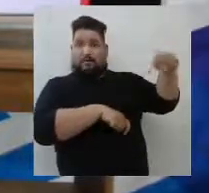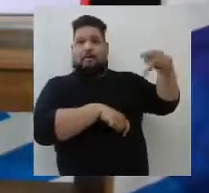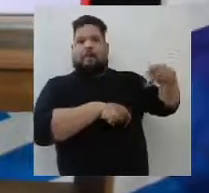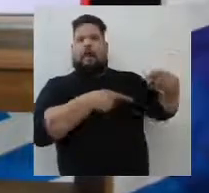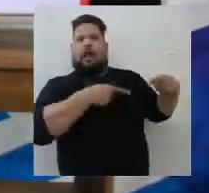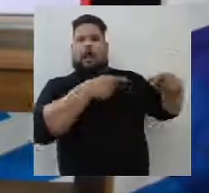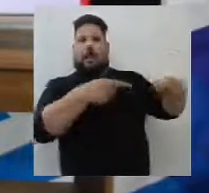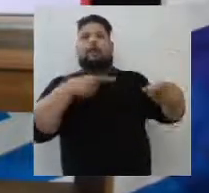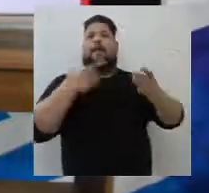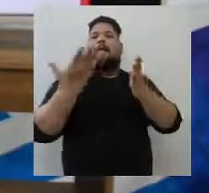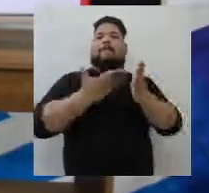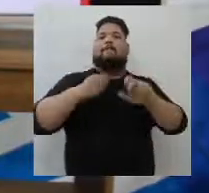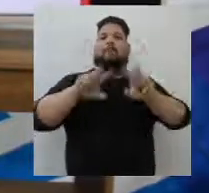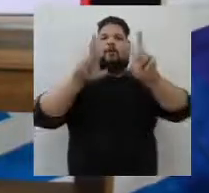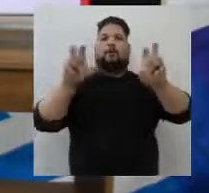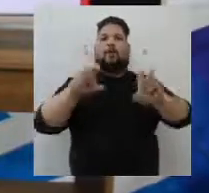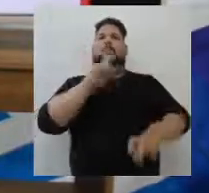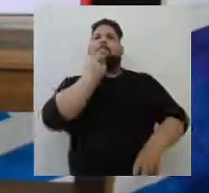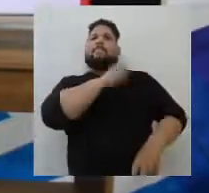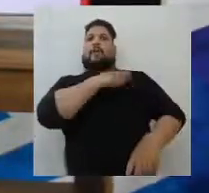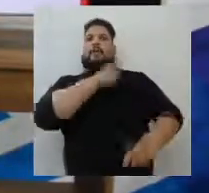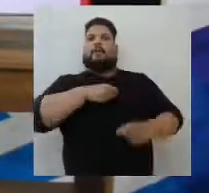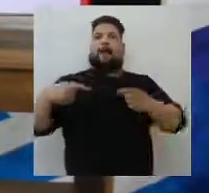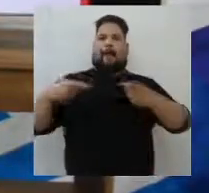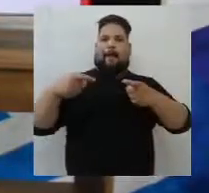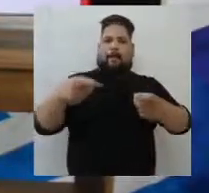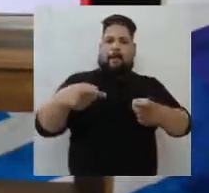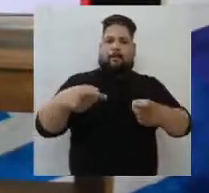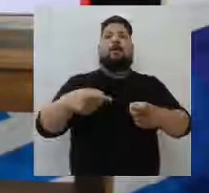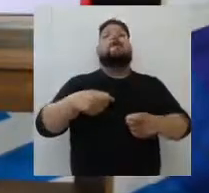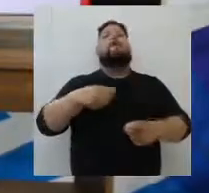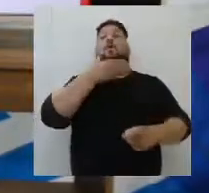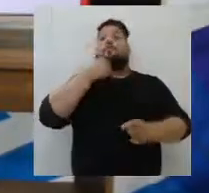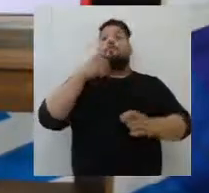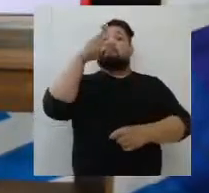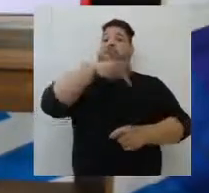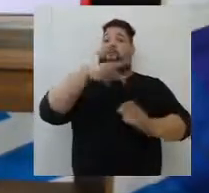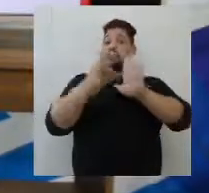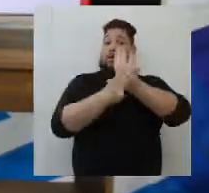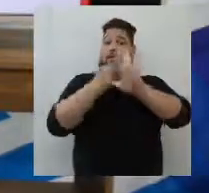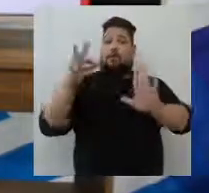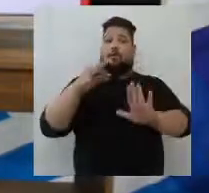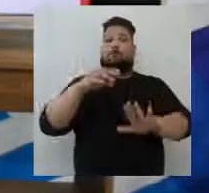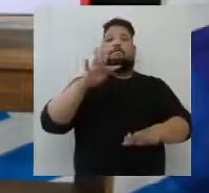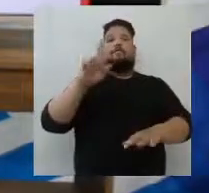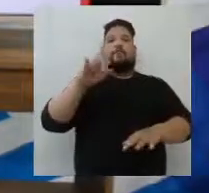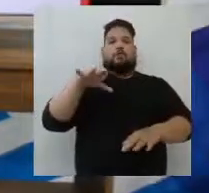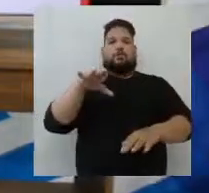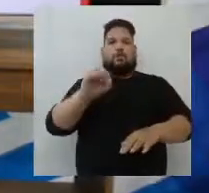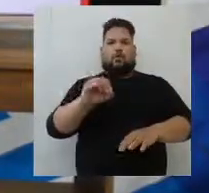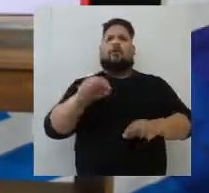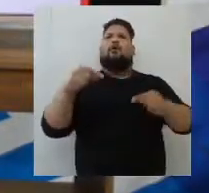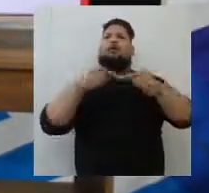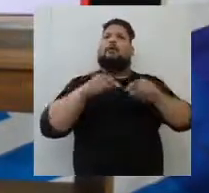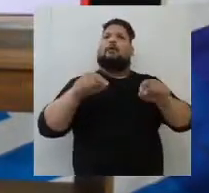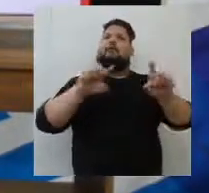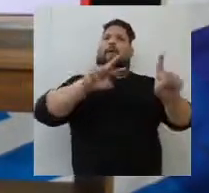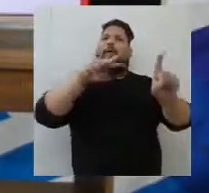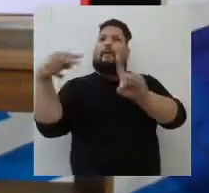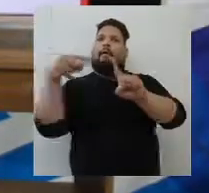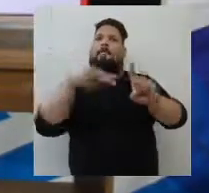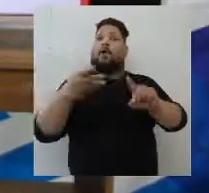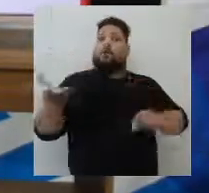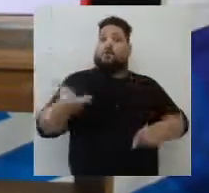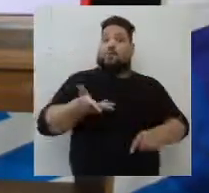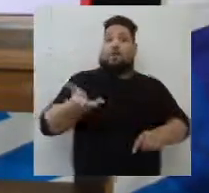Maldita Guerra, do jornalista e professor Francisco Doratioto. Tá bem? Ele traz uma visão bem atualizada, e já que a gente